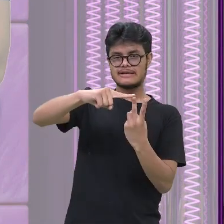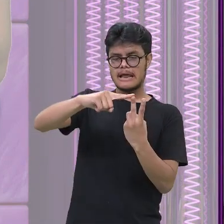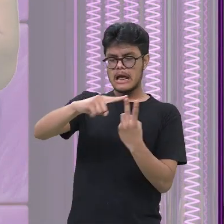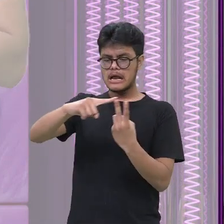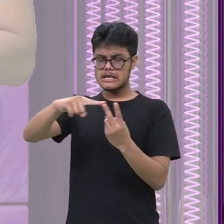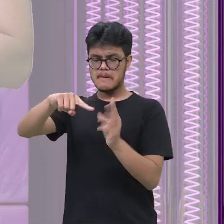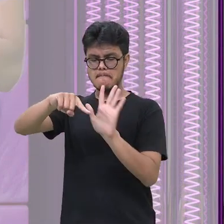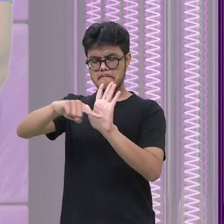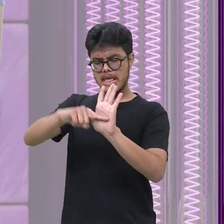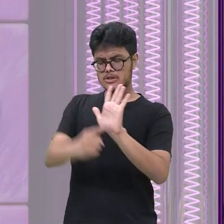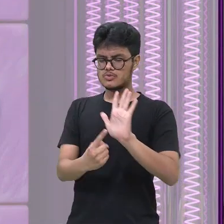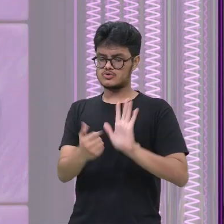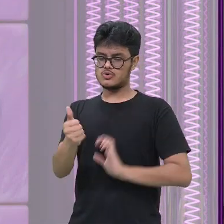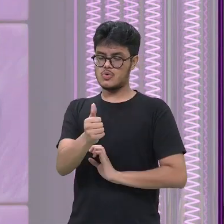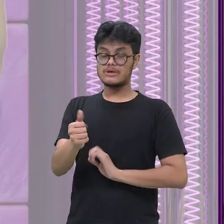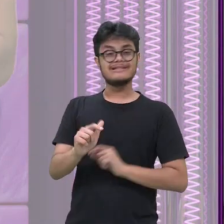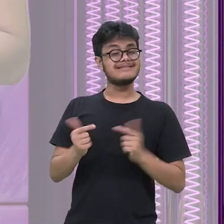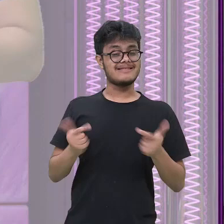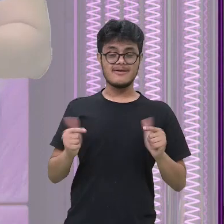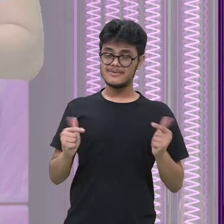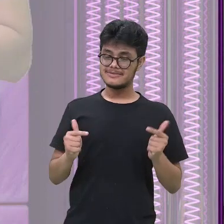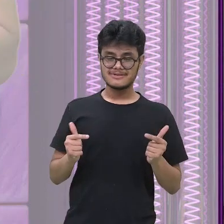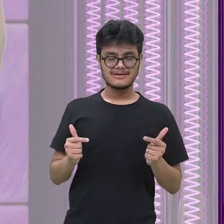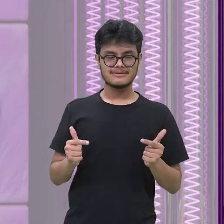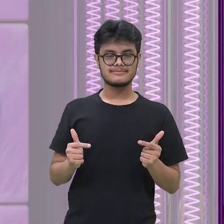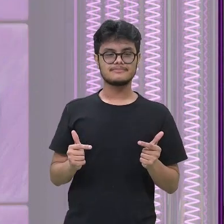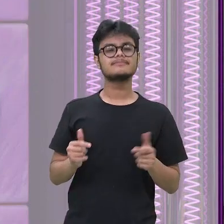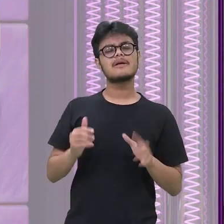11, né? Seria ali menos